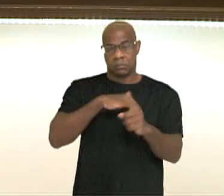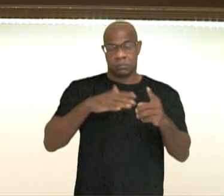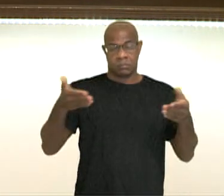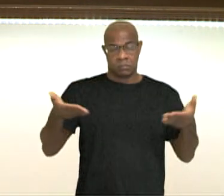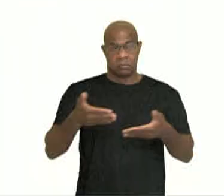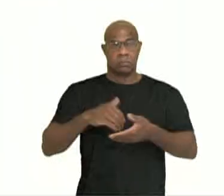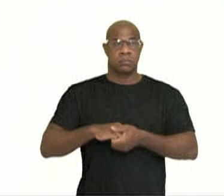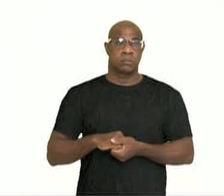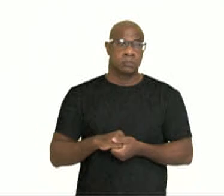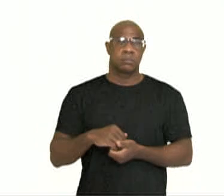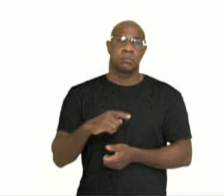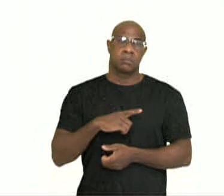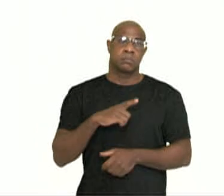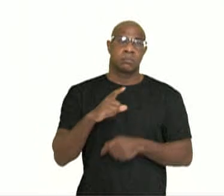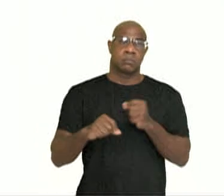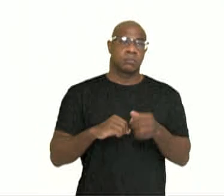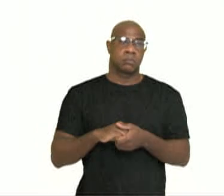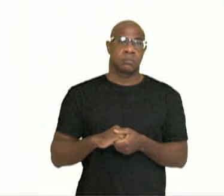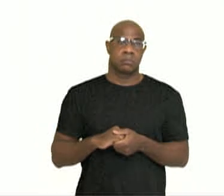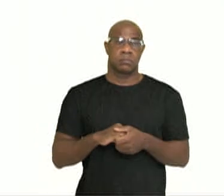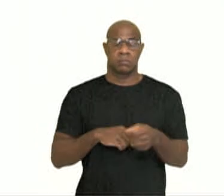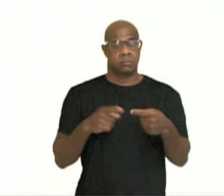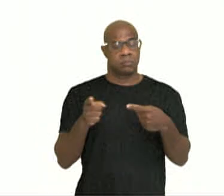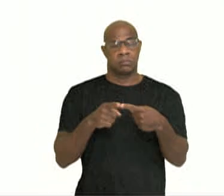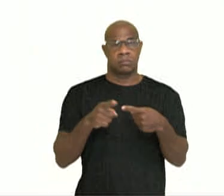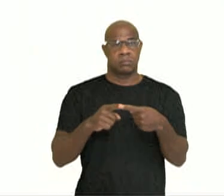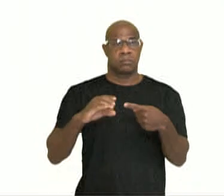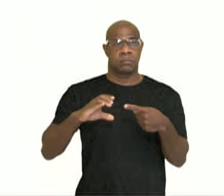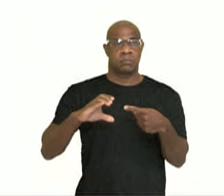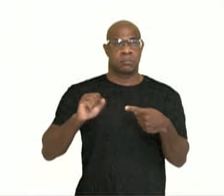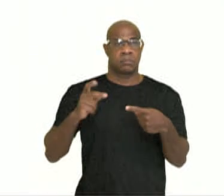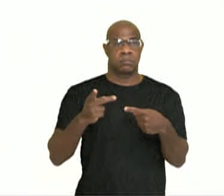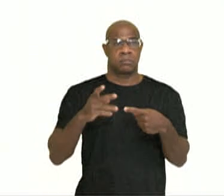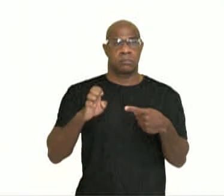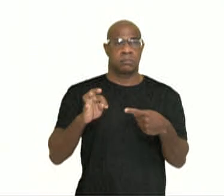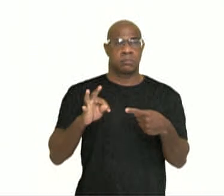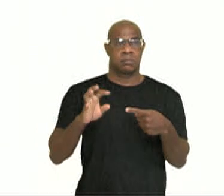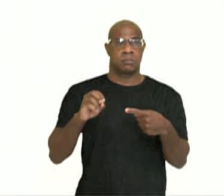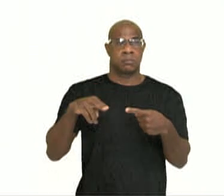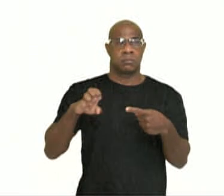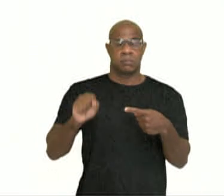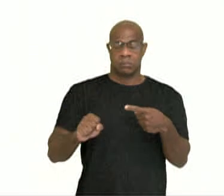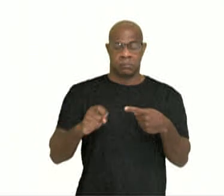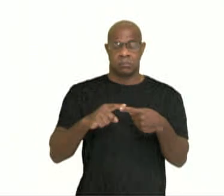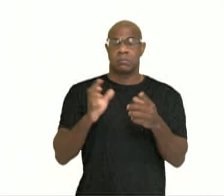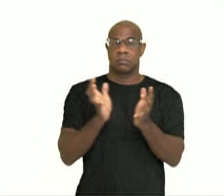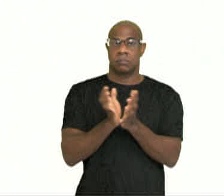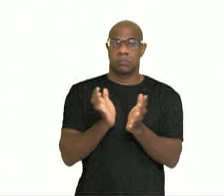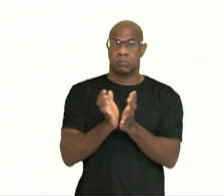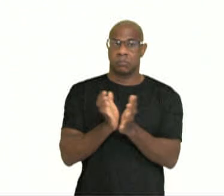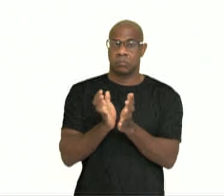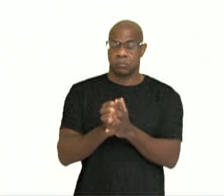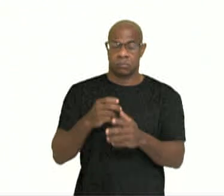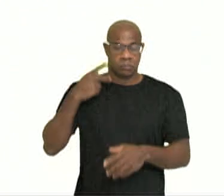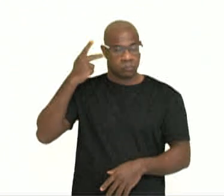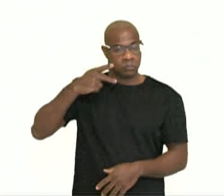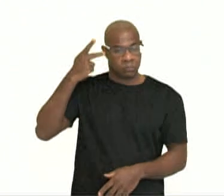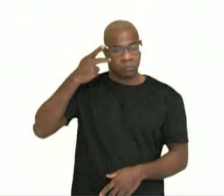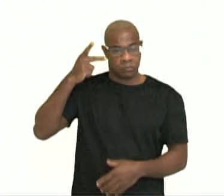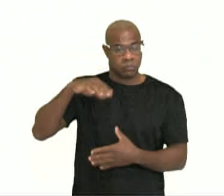Então a gente vai ter no topo da sociedade os chapetones, que eram a elite política, era uma elite que